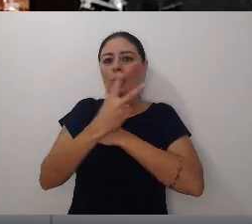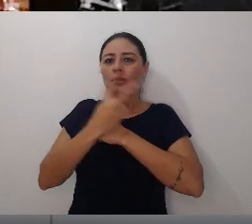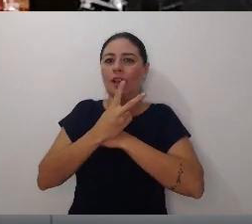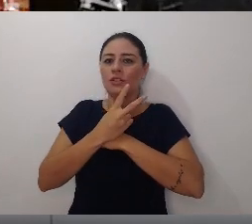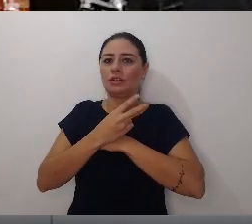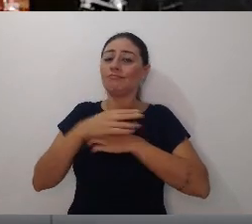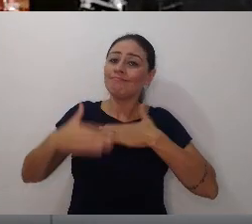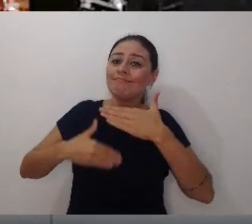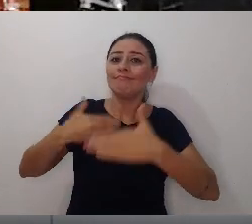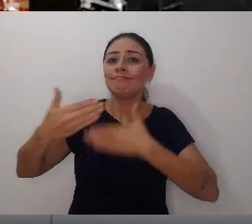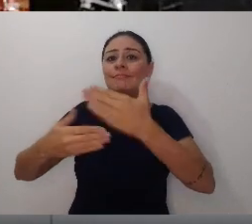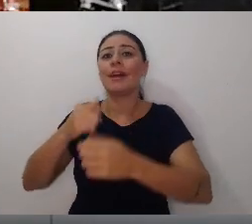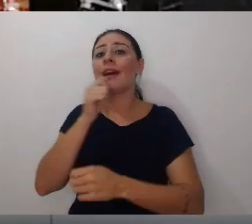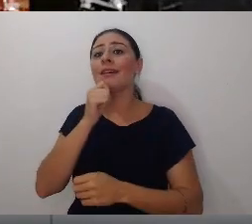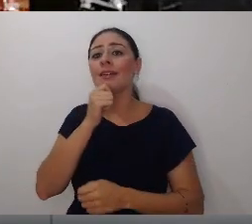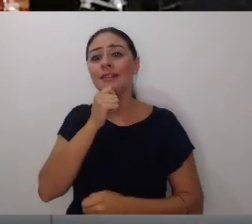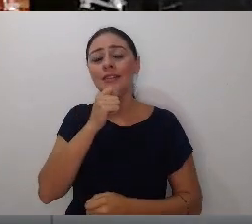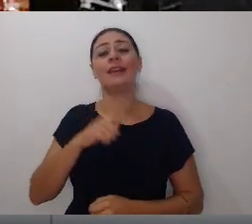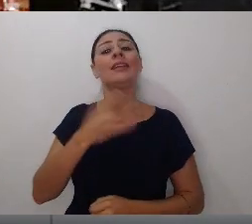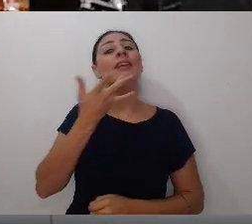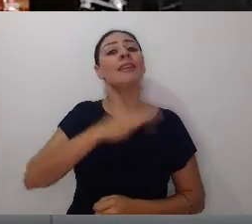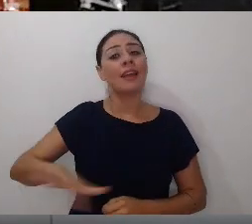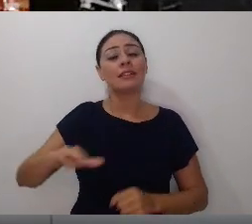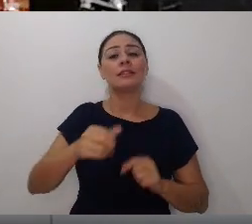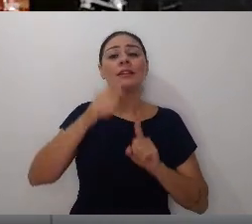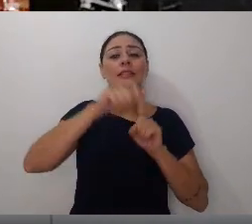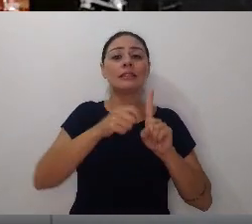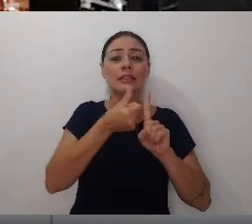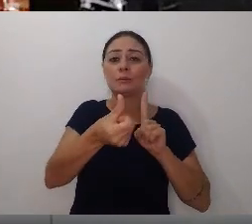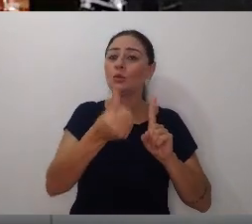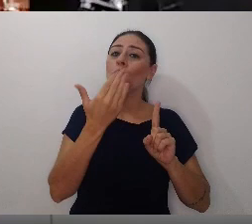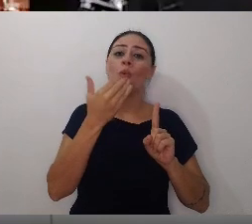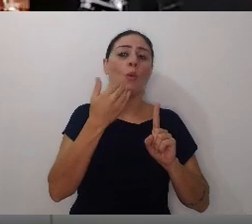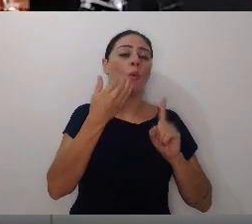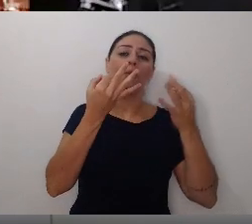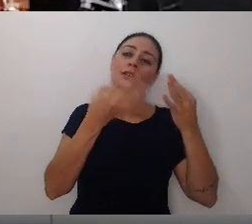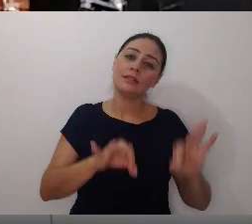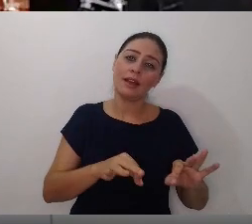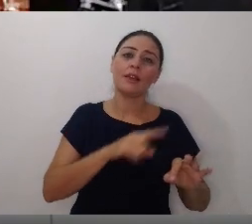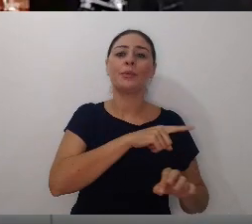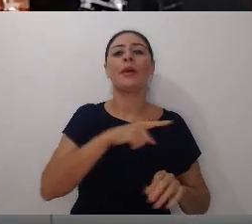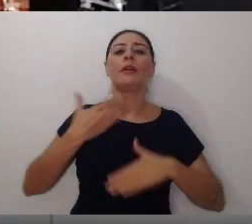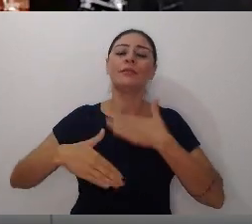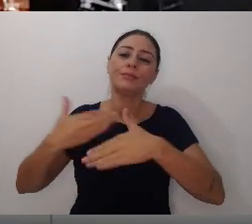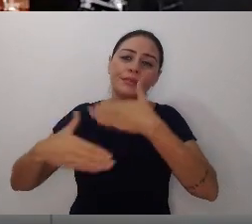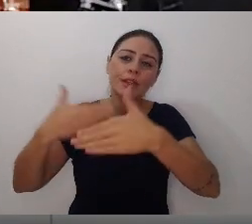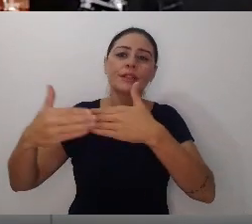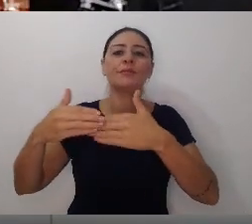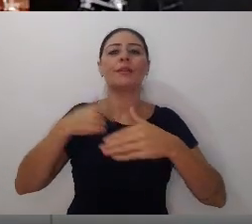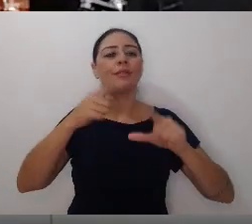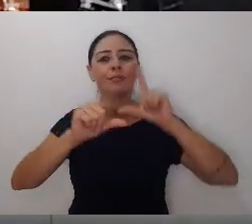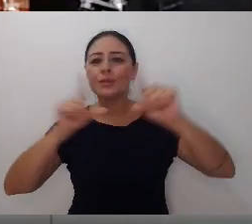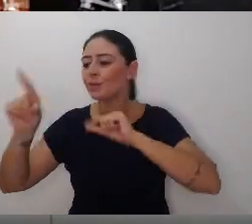imune deles ainda. Tem crianças naquela fase de 6 meses que não comem ainda direito. Então, às